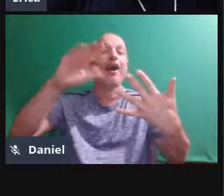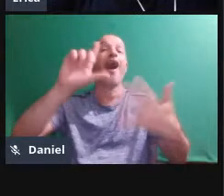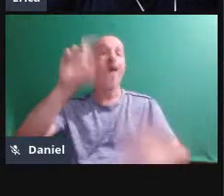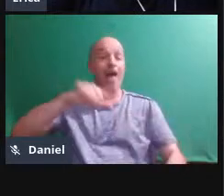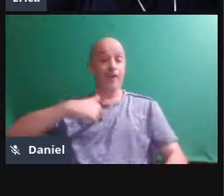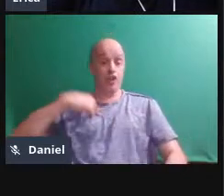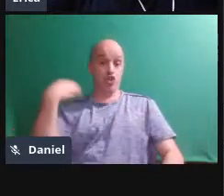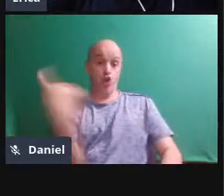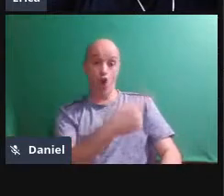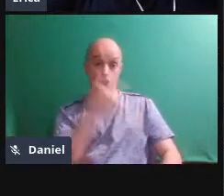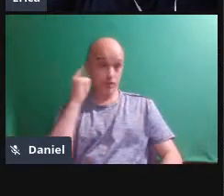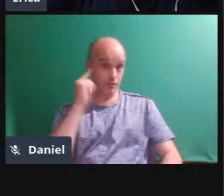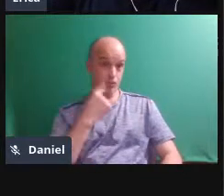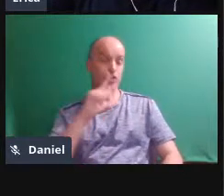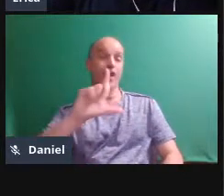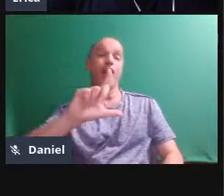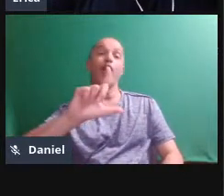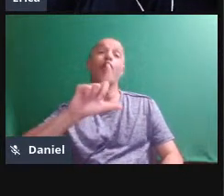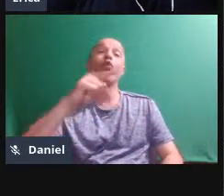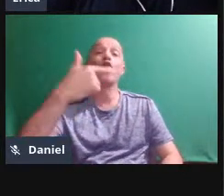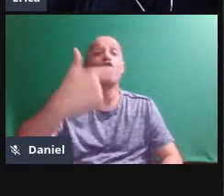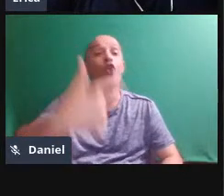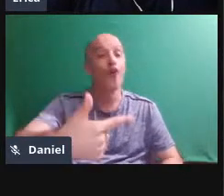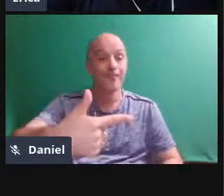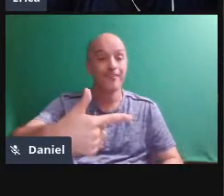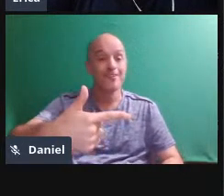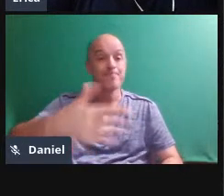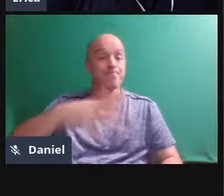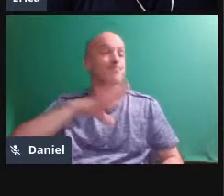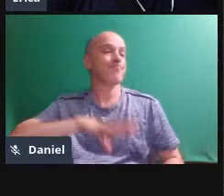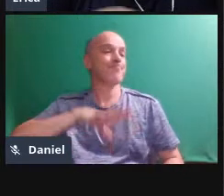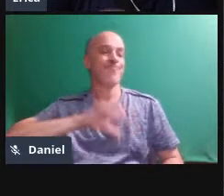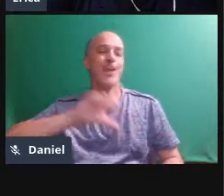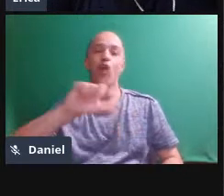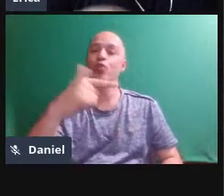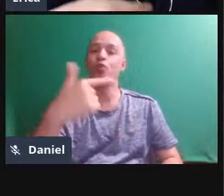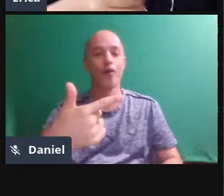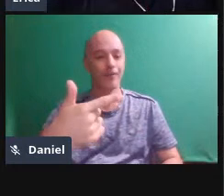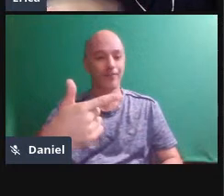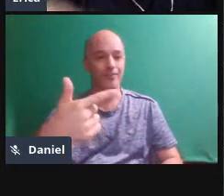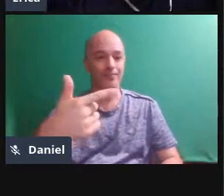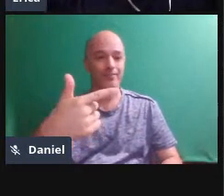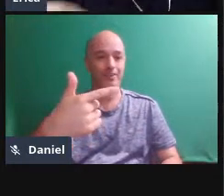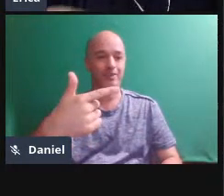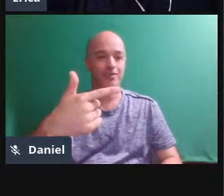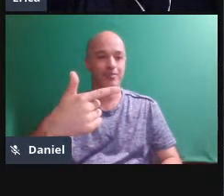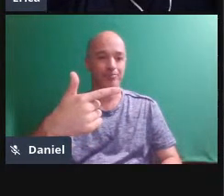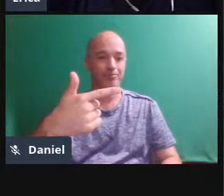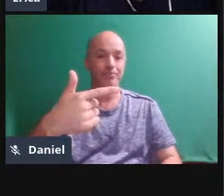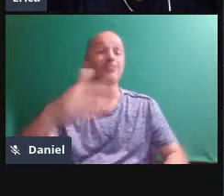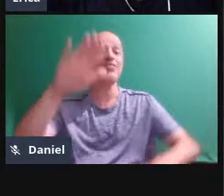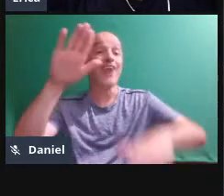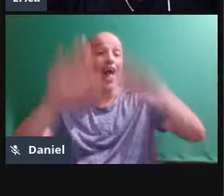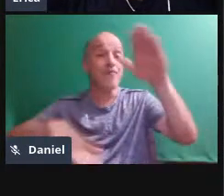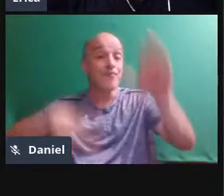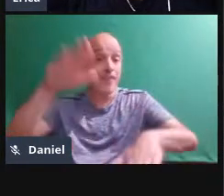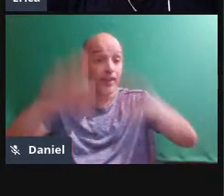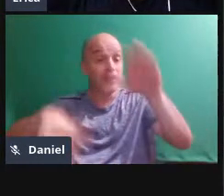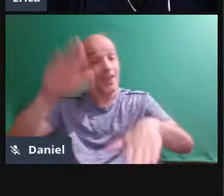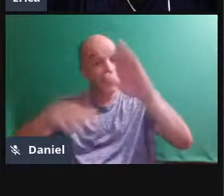surdo, né? Nós temos a Libras. Nós, surdos, a nossa língua, segunda língua é a língua portuguesa.